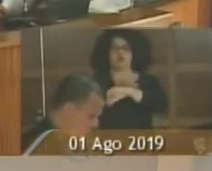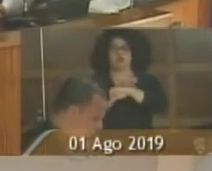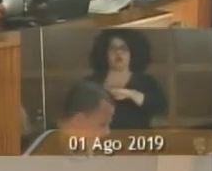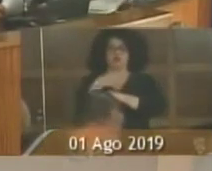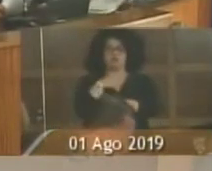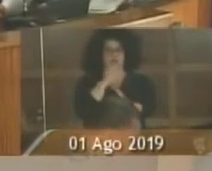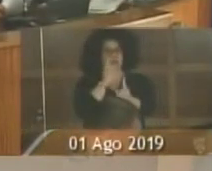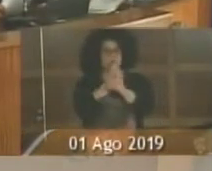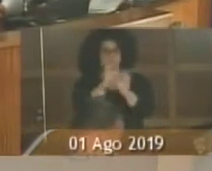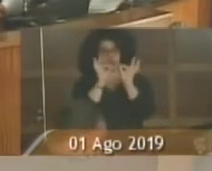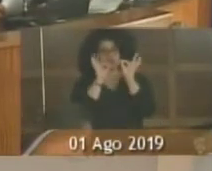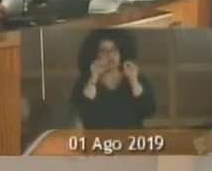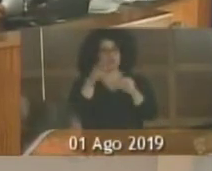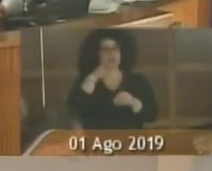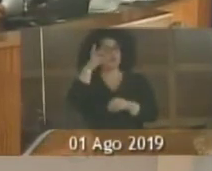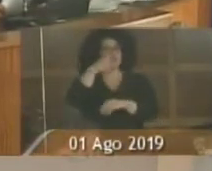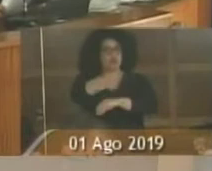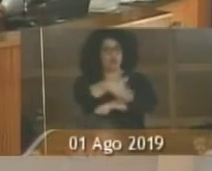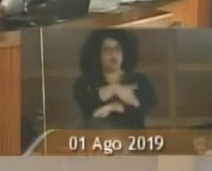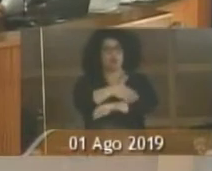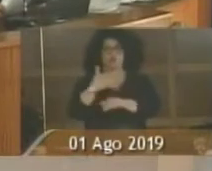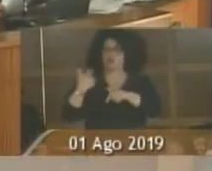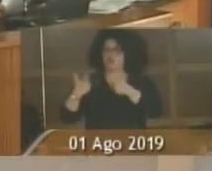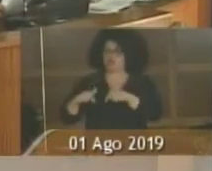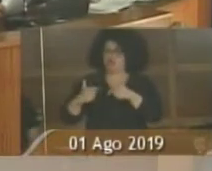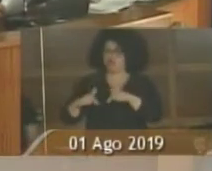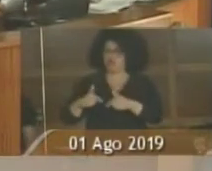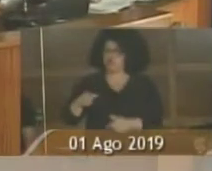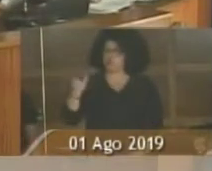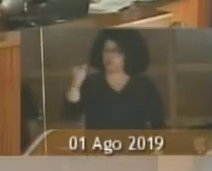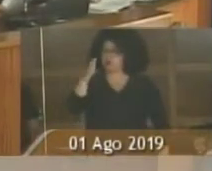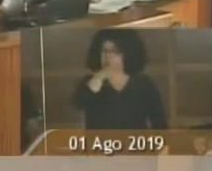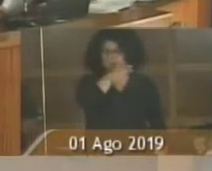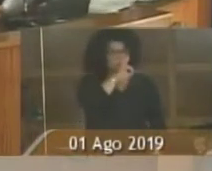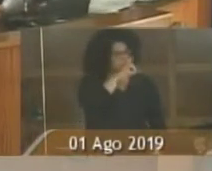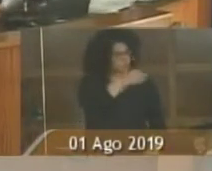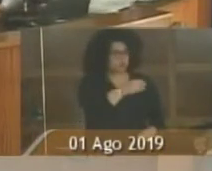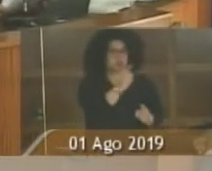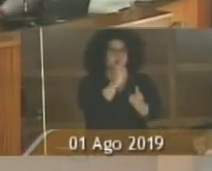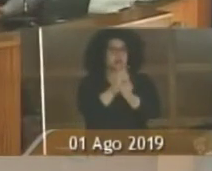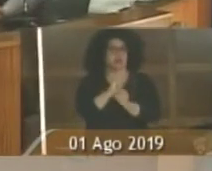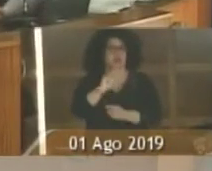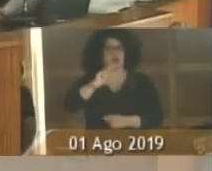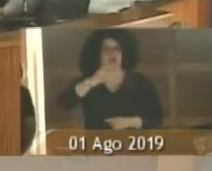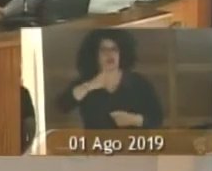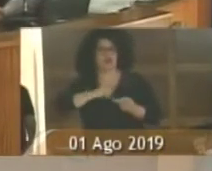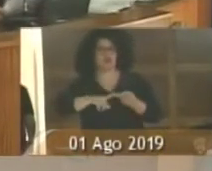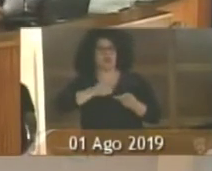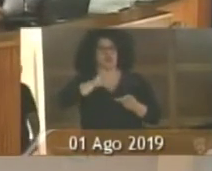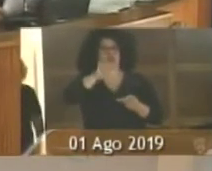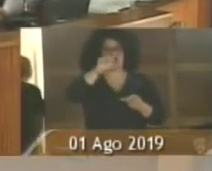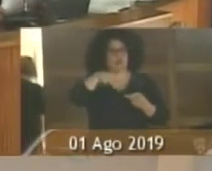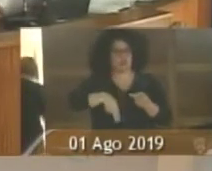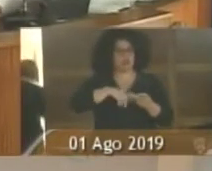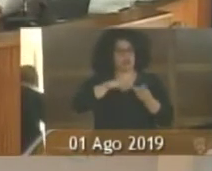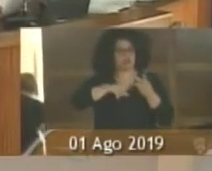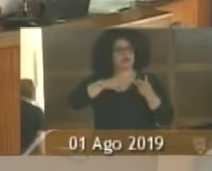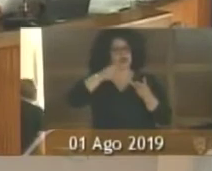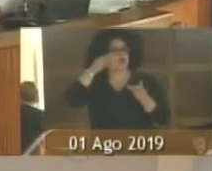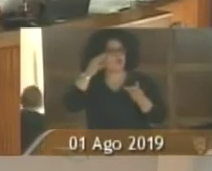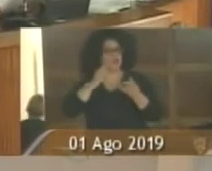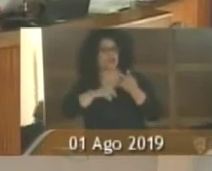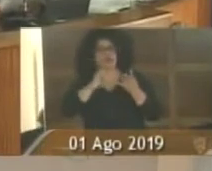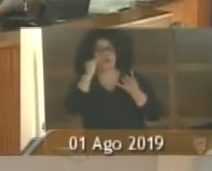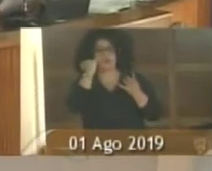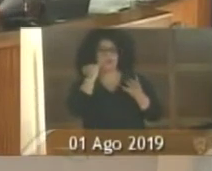os vereadores na rua, né, trabalhando. Todos, praticamente. Encontrei com o Elinho em alguns lugares, Jean, Flavinho,